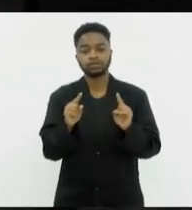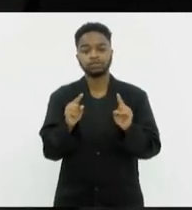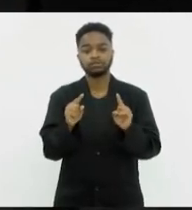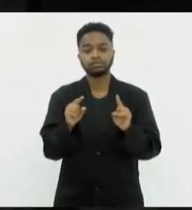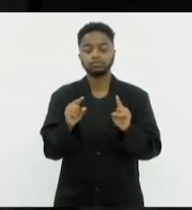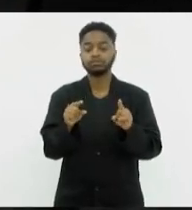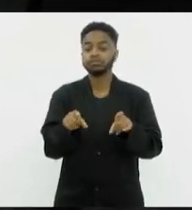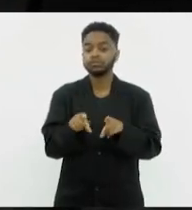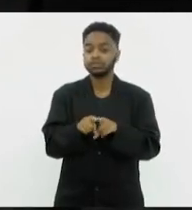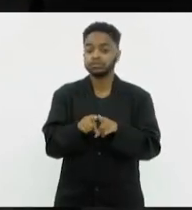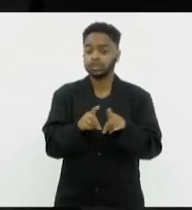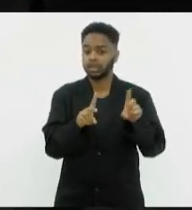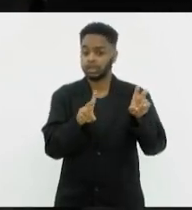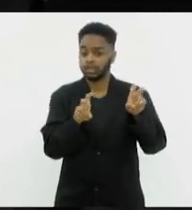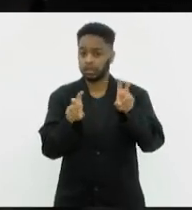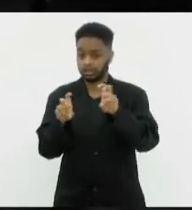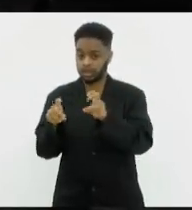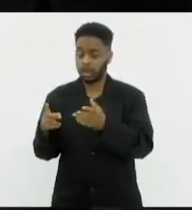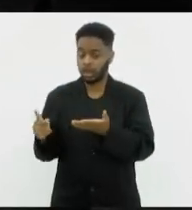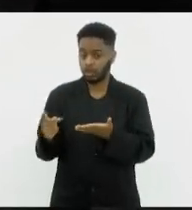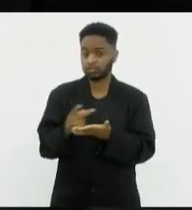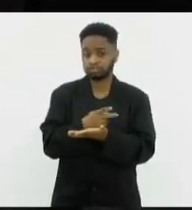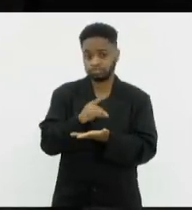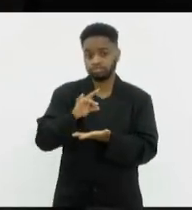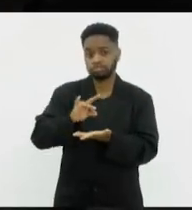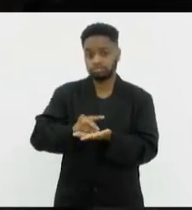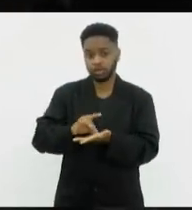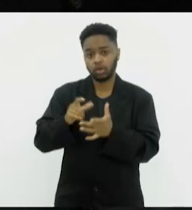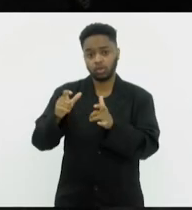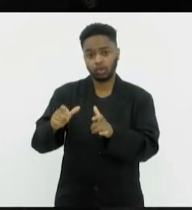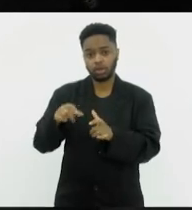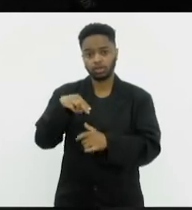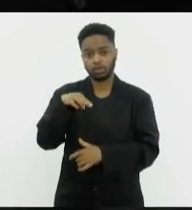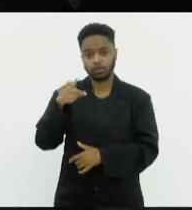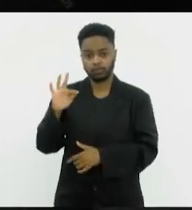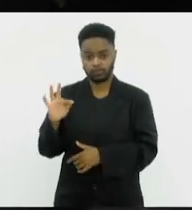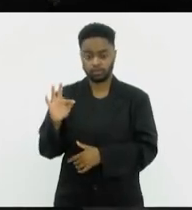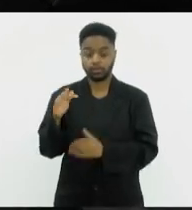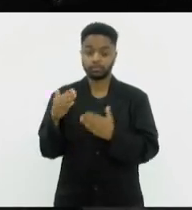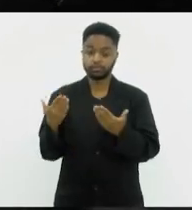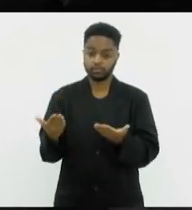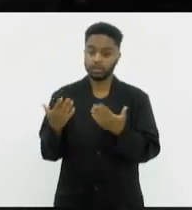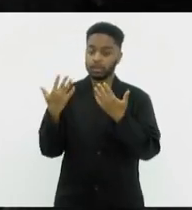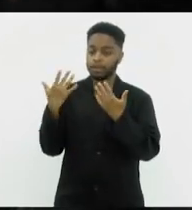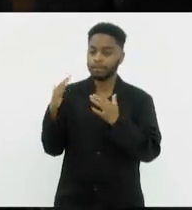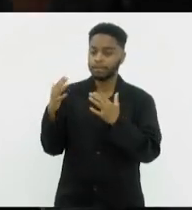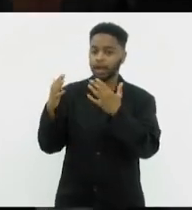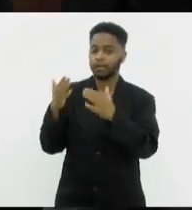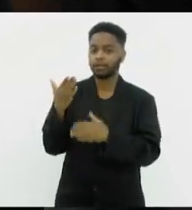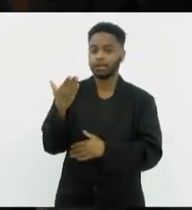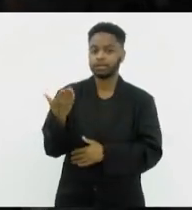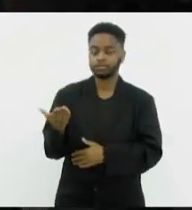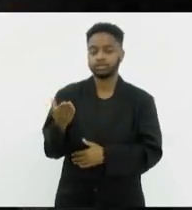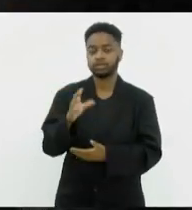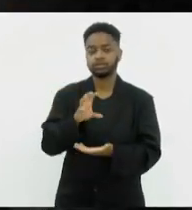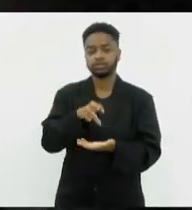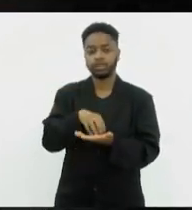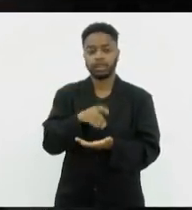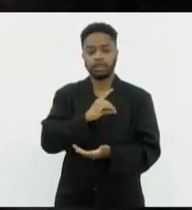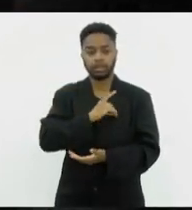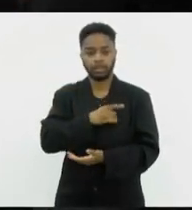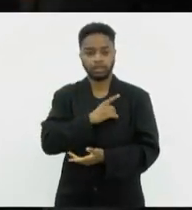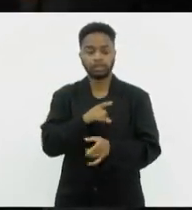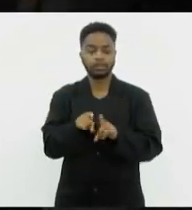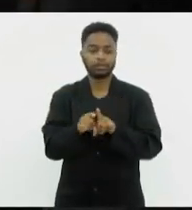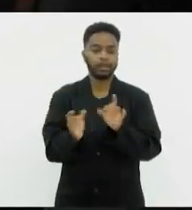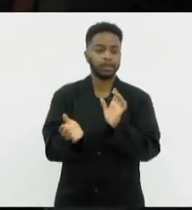os acontecimentos reais lá em Nova Friburgo. Então, parabenizar a DECRAD, toda a equipe que está